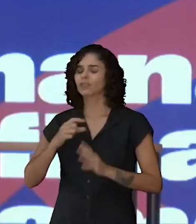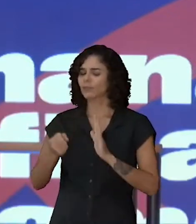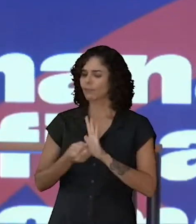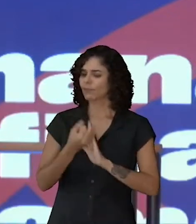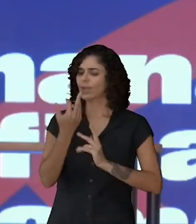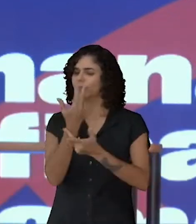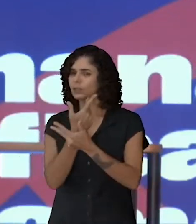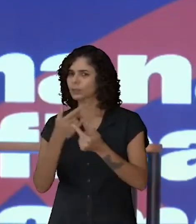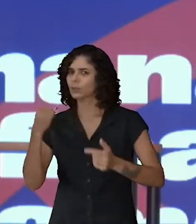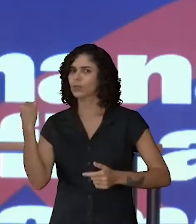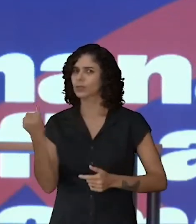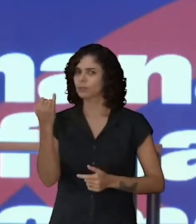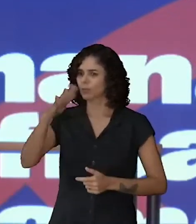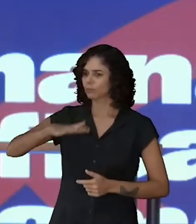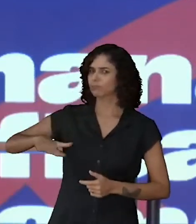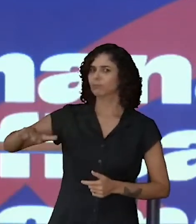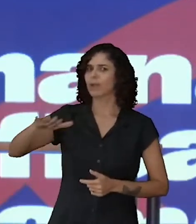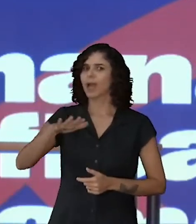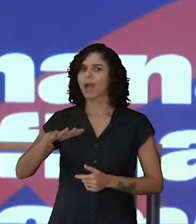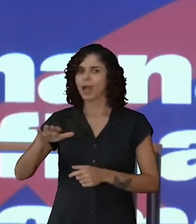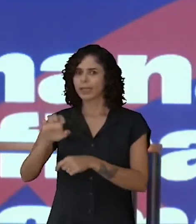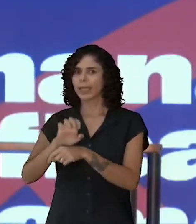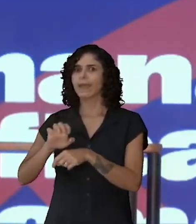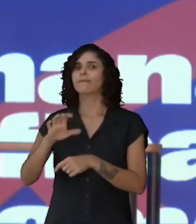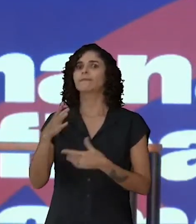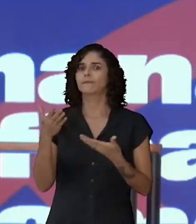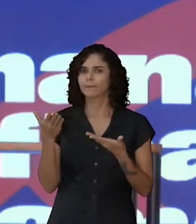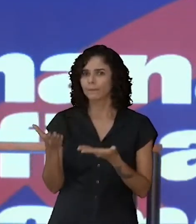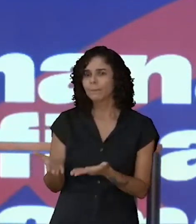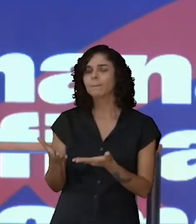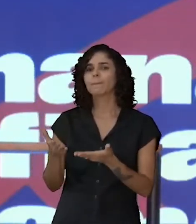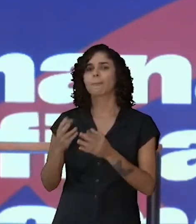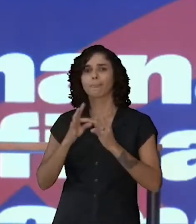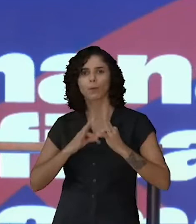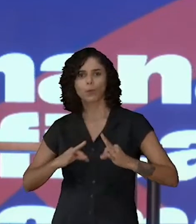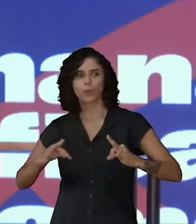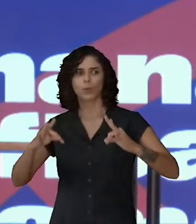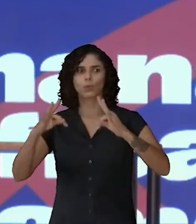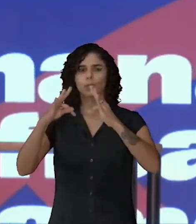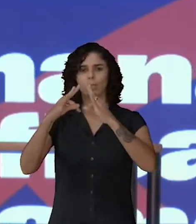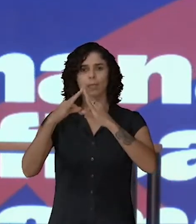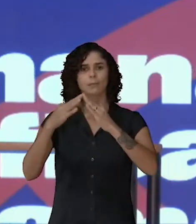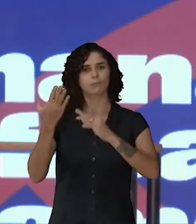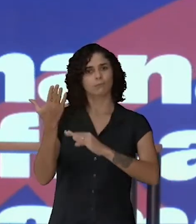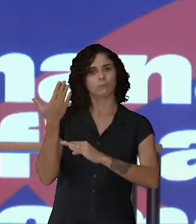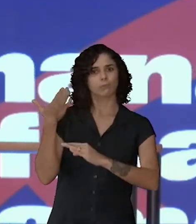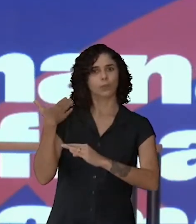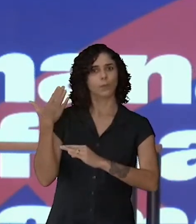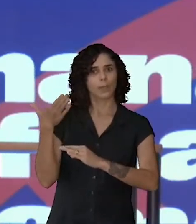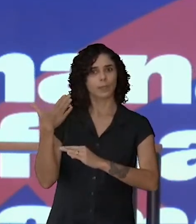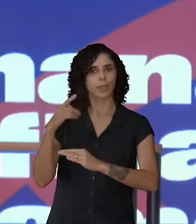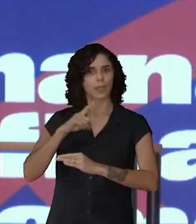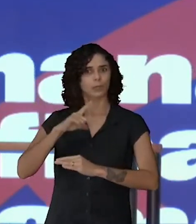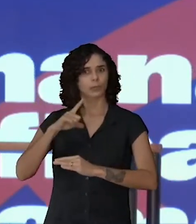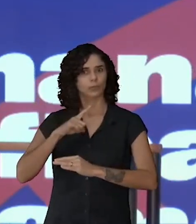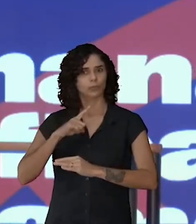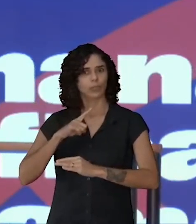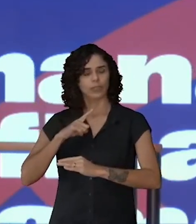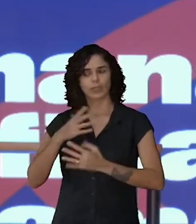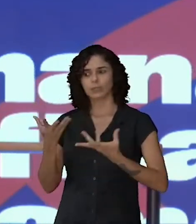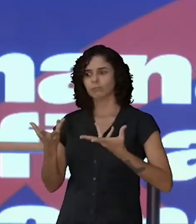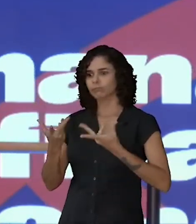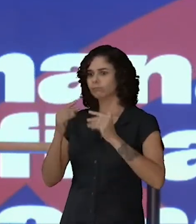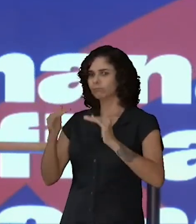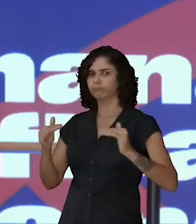coisas importantes lá, inclusive um templo que na antiguidade era considerado uma das 7 maravilhas do